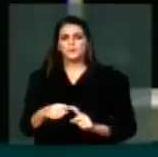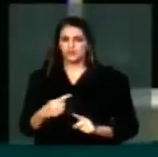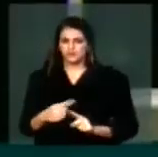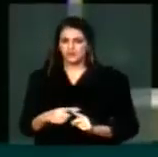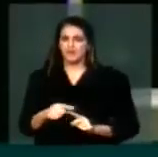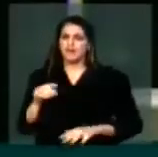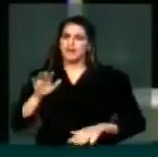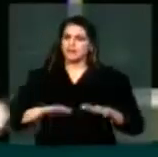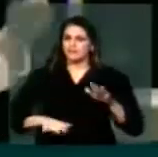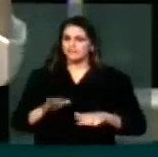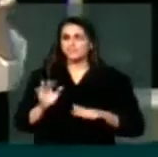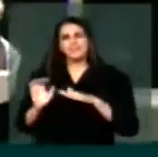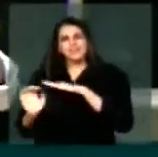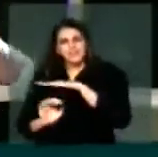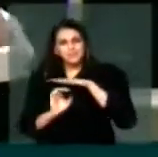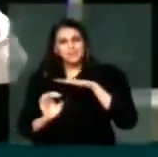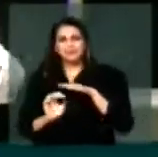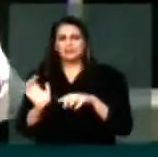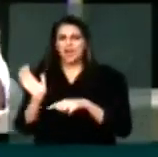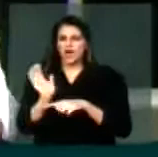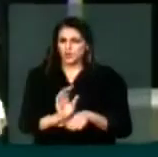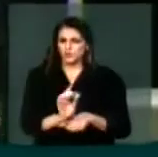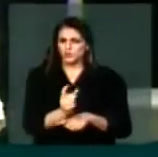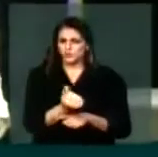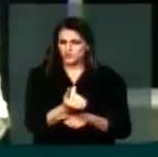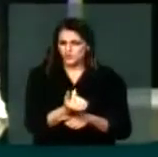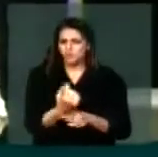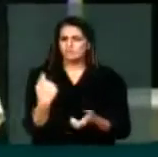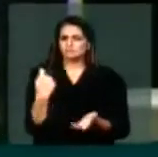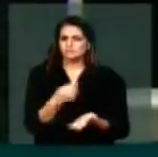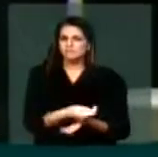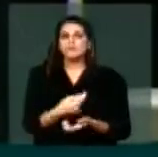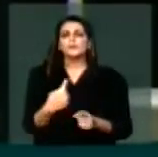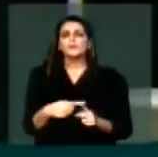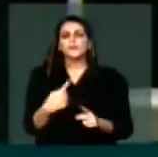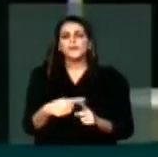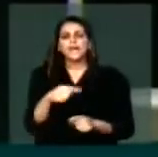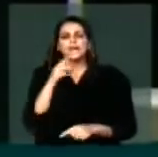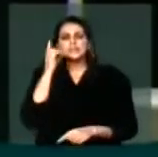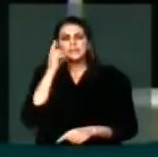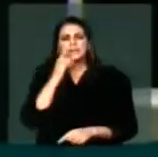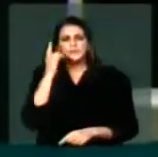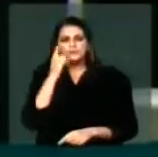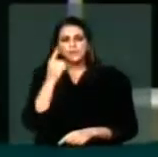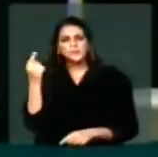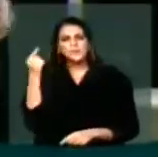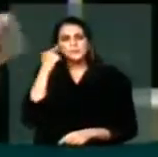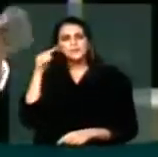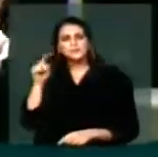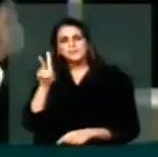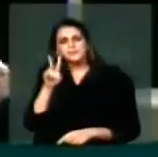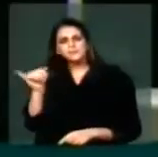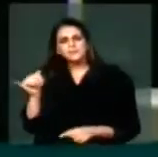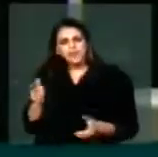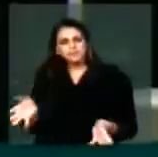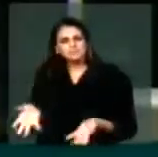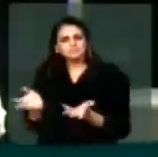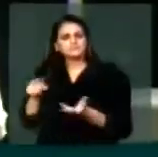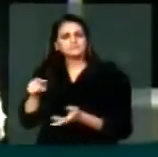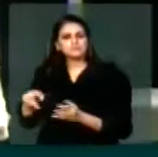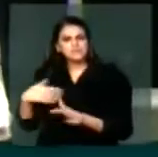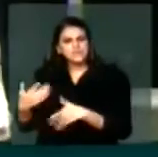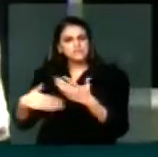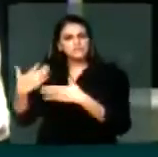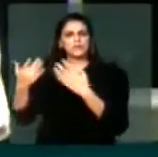empresas contribuem porque, sinceramente, vários parlamentares acreditam no desenvolvimento nacional, no desenvolvimento da inovação e da